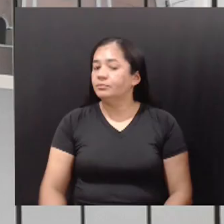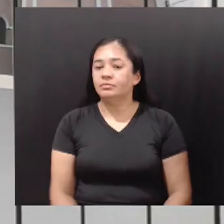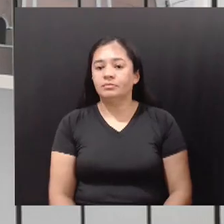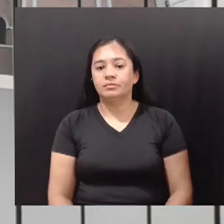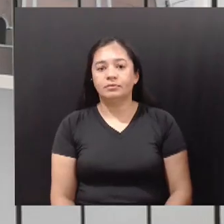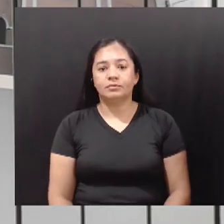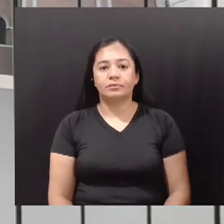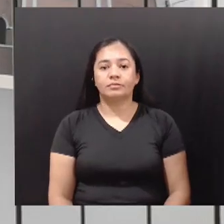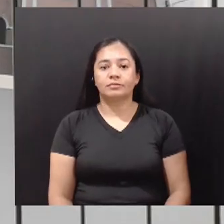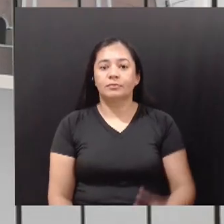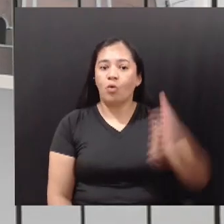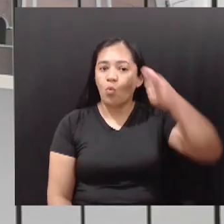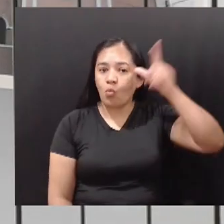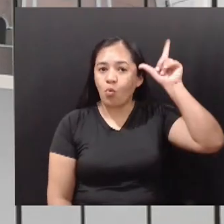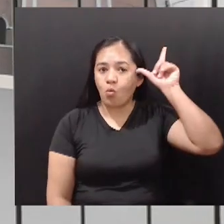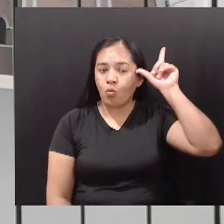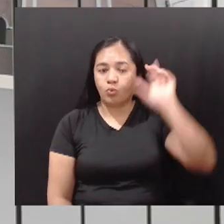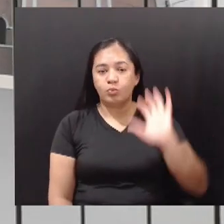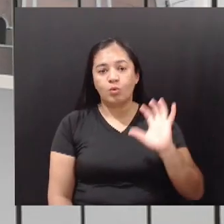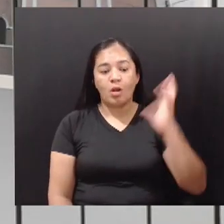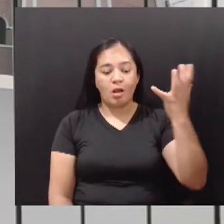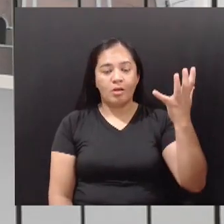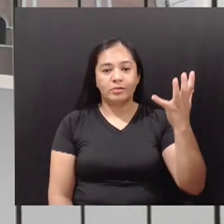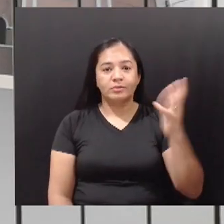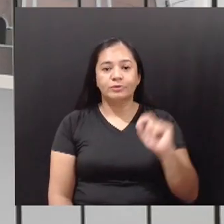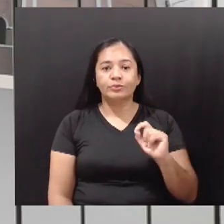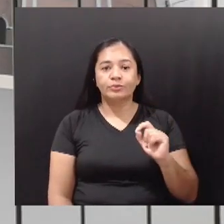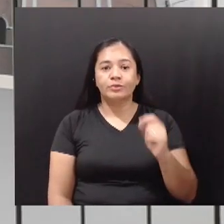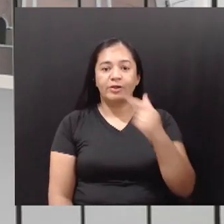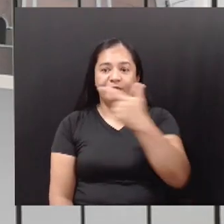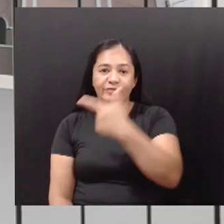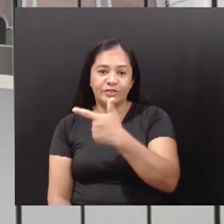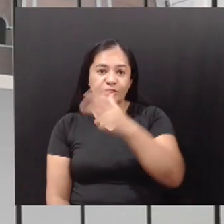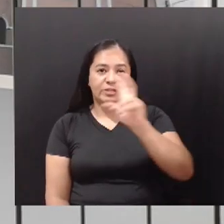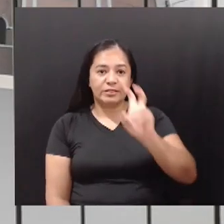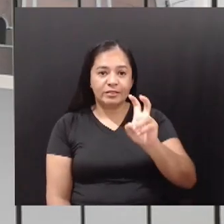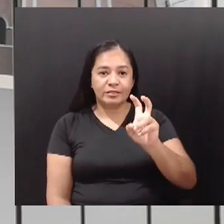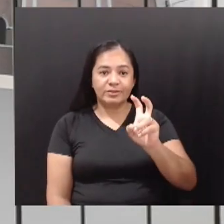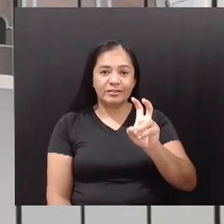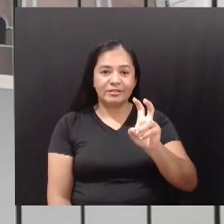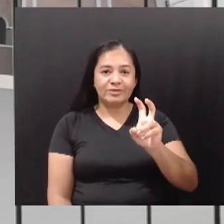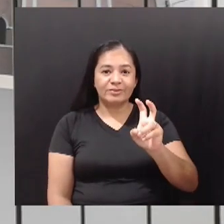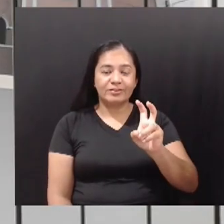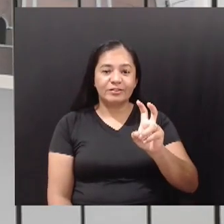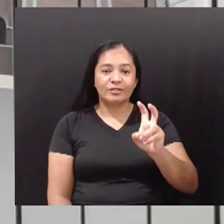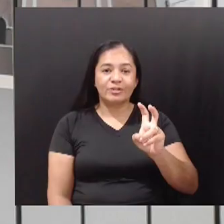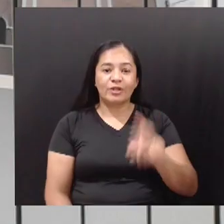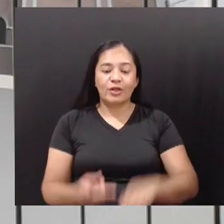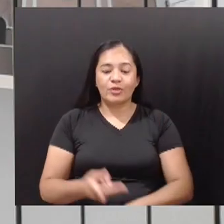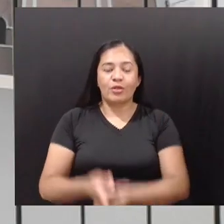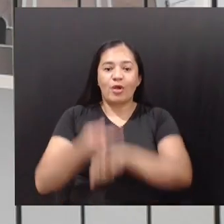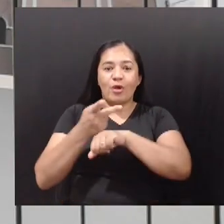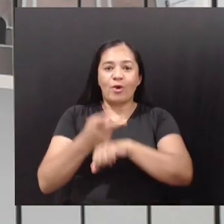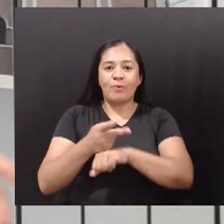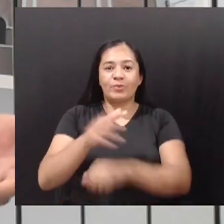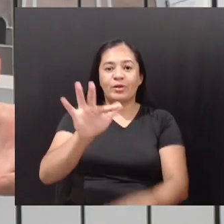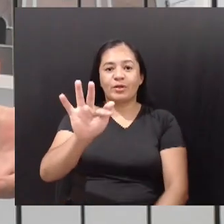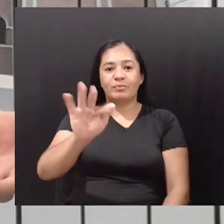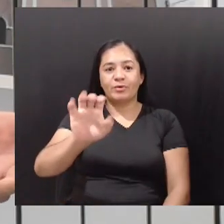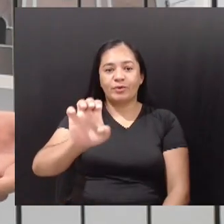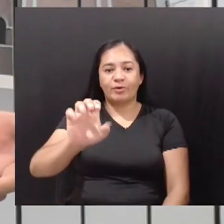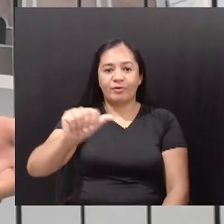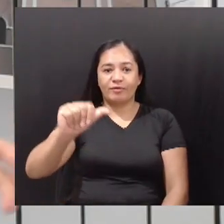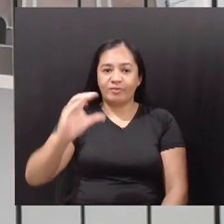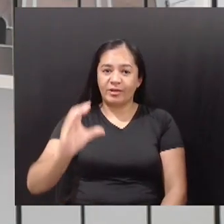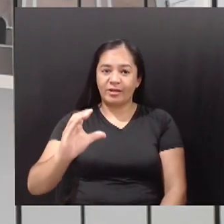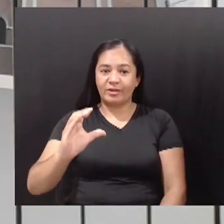Ontem foi realizada a 25ª edição do Prêmio Fundação FEAC de Jornalismo e a TV